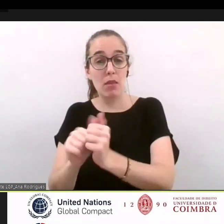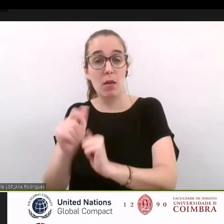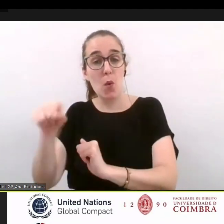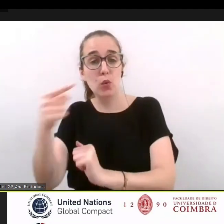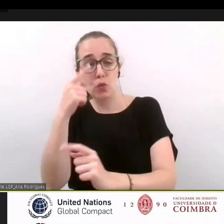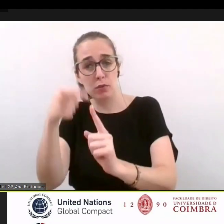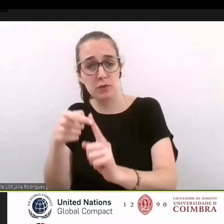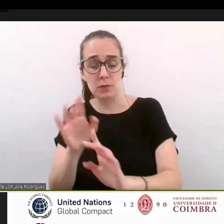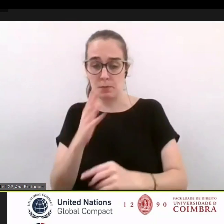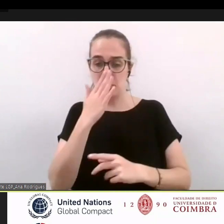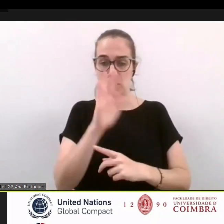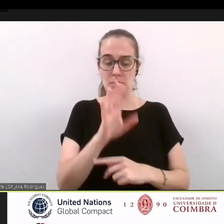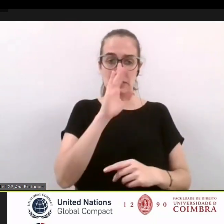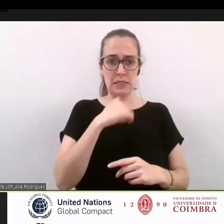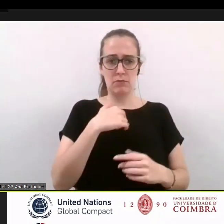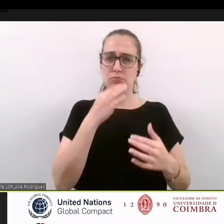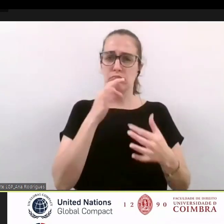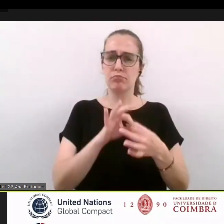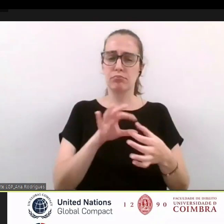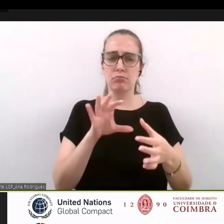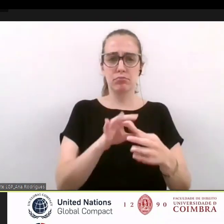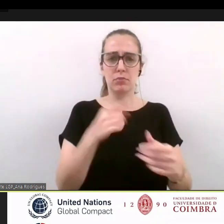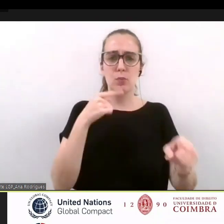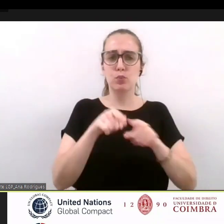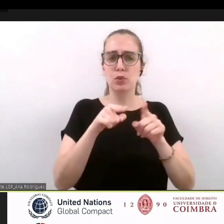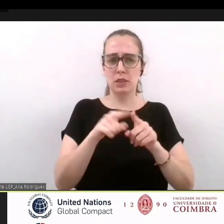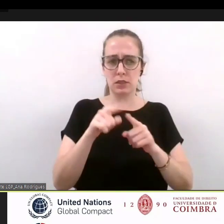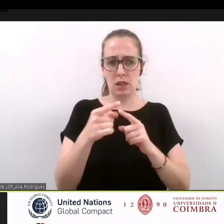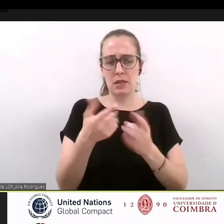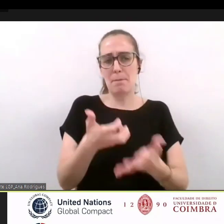a avaliação do impacto das políticas no género,